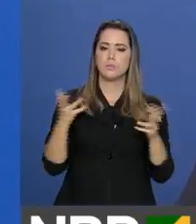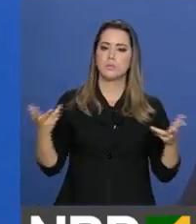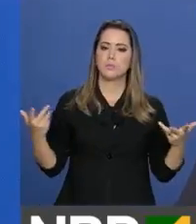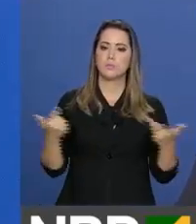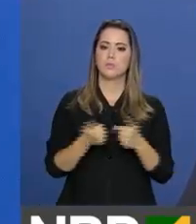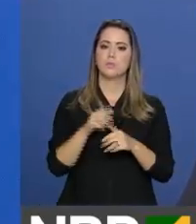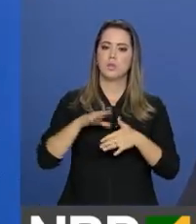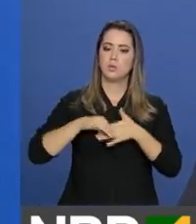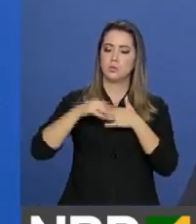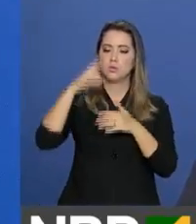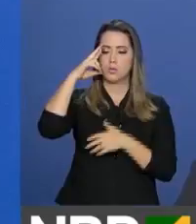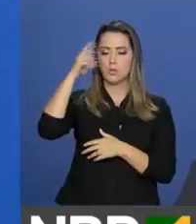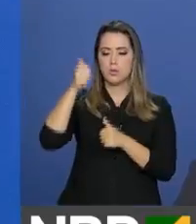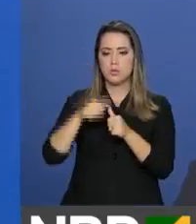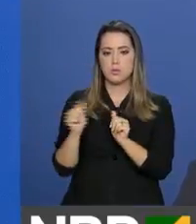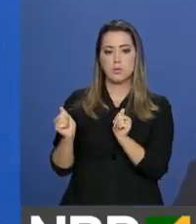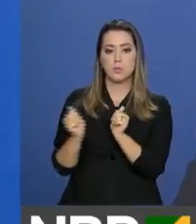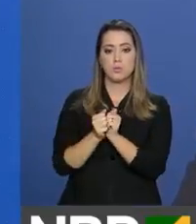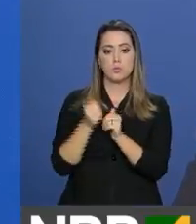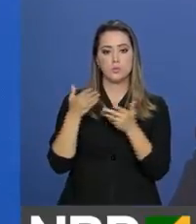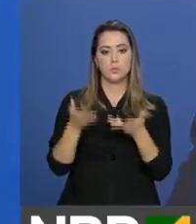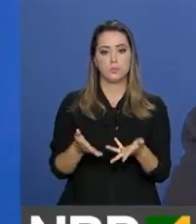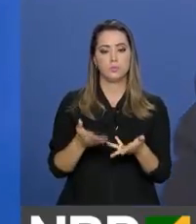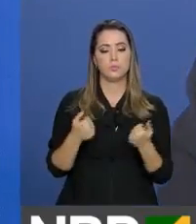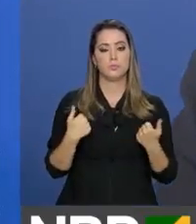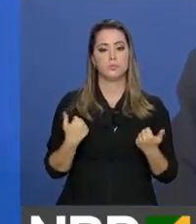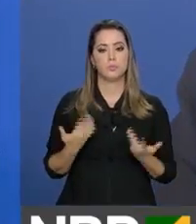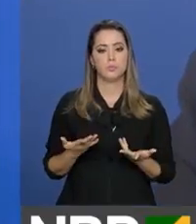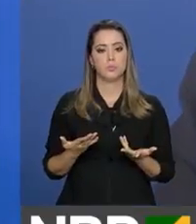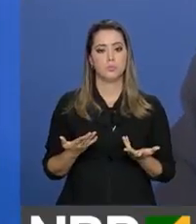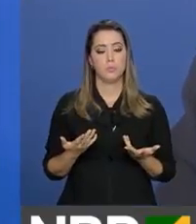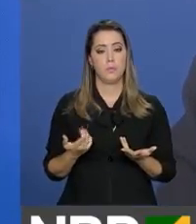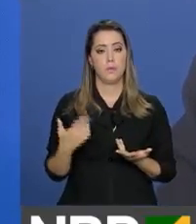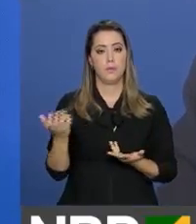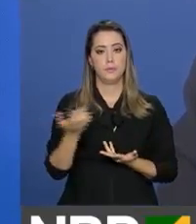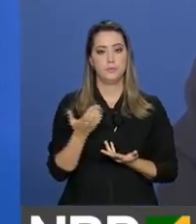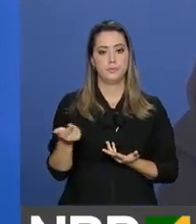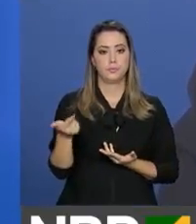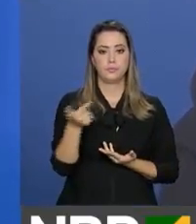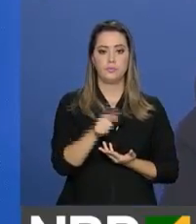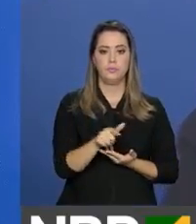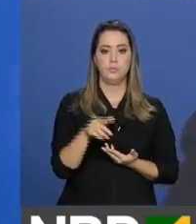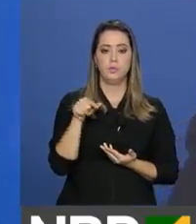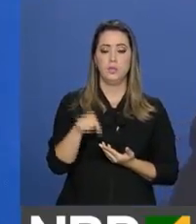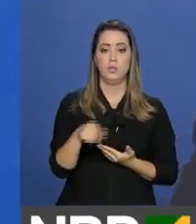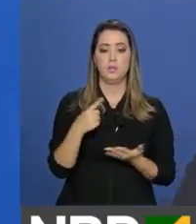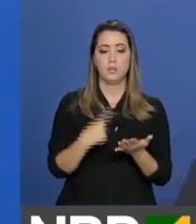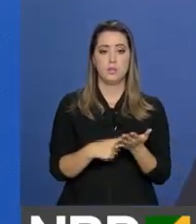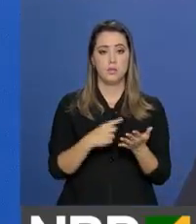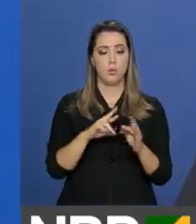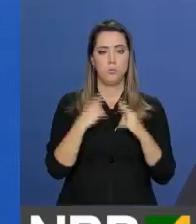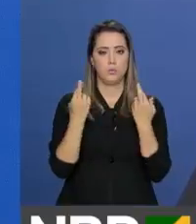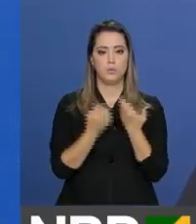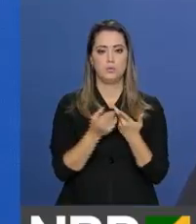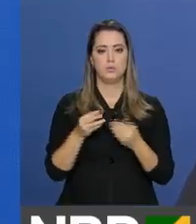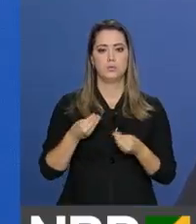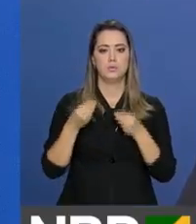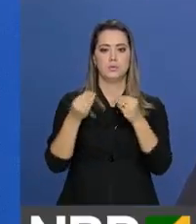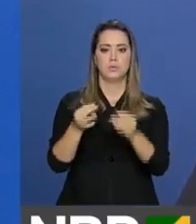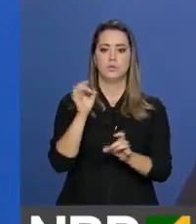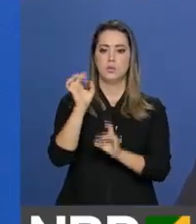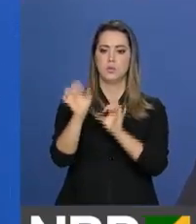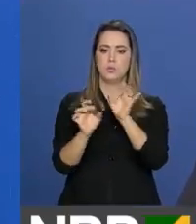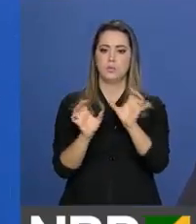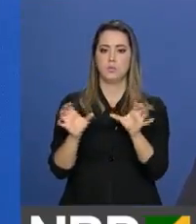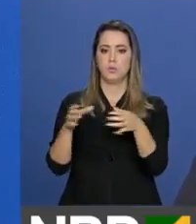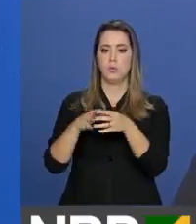das autoridades que aqui se encontram. E, portanto, eu quero renovar nessa cerimônia que nós damos especial